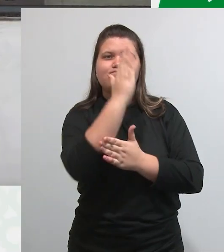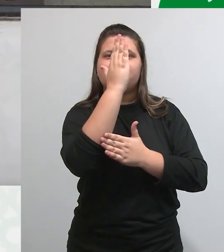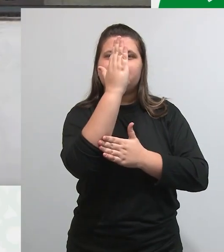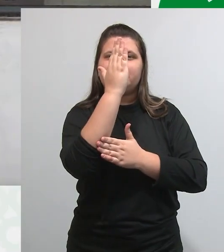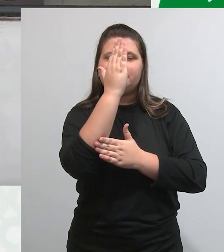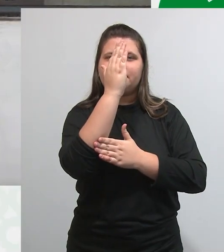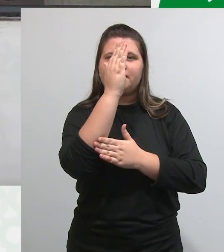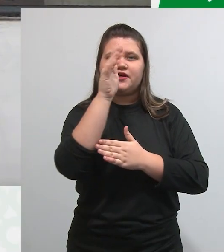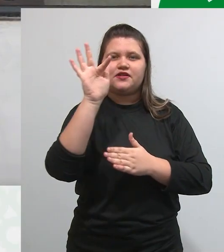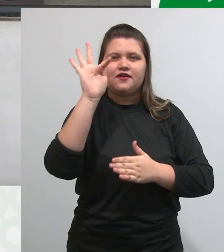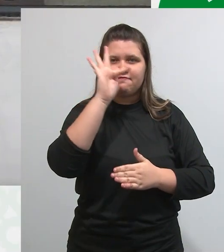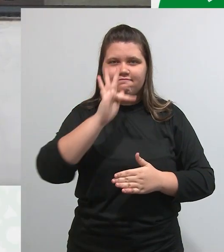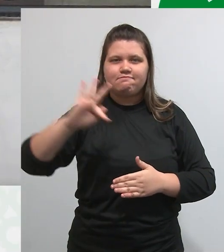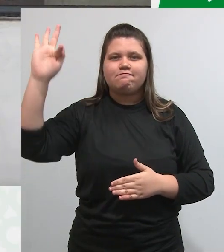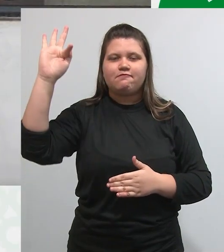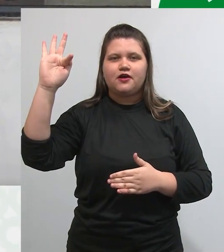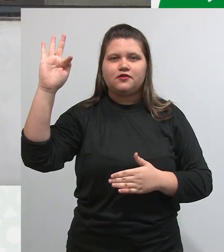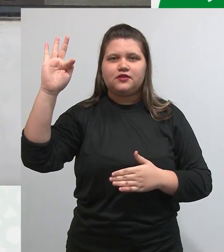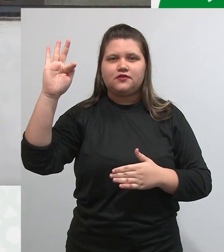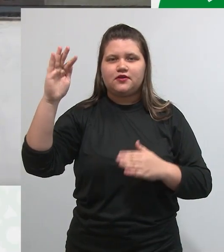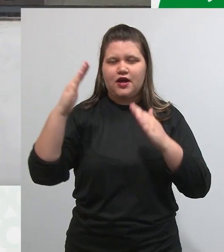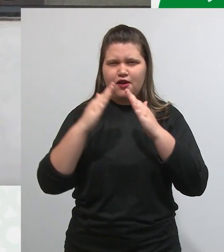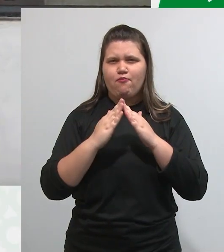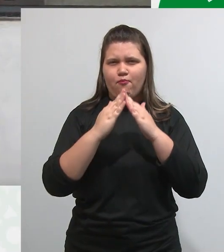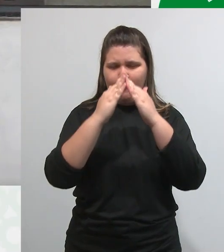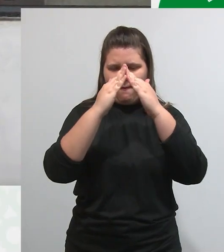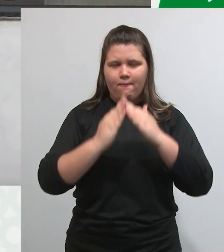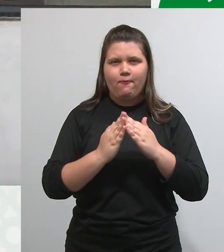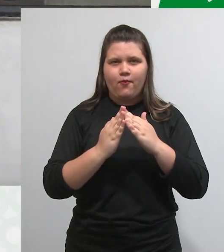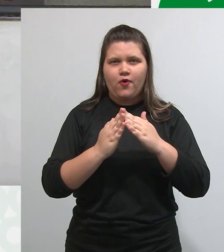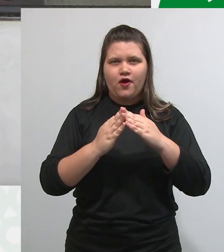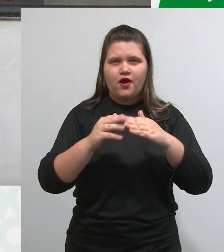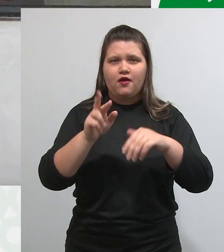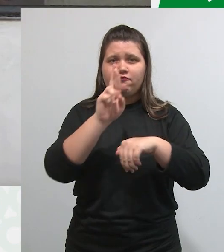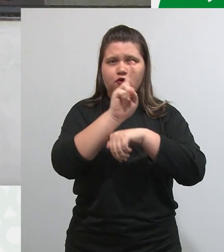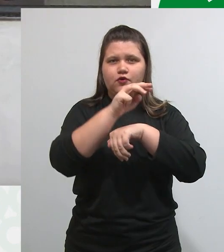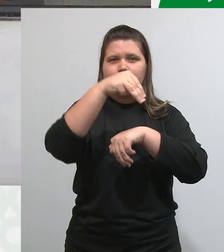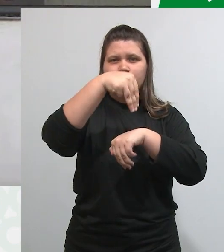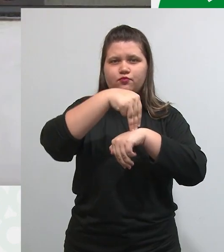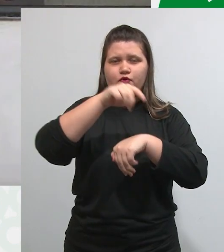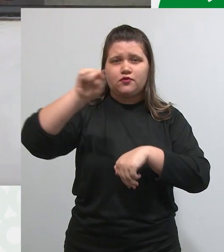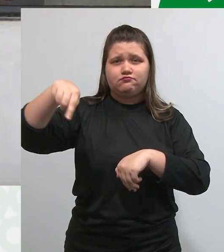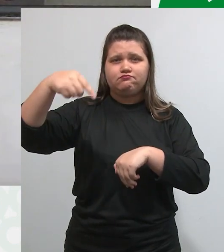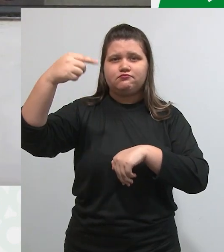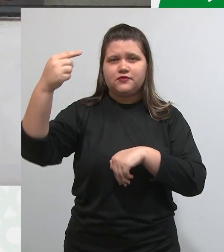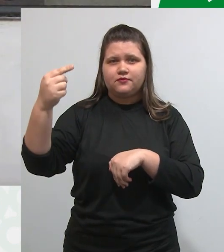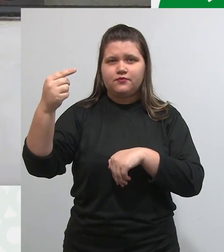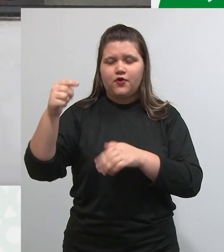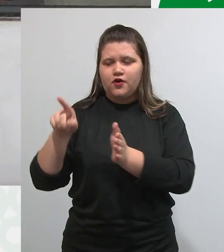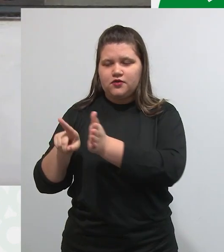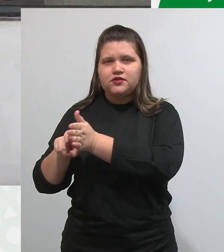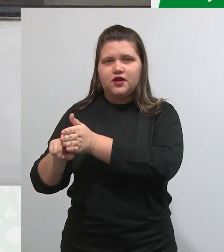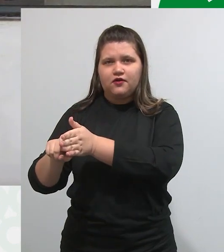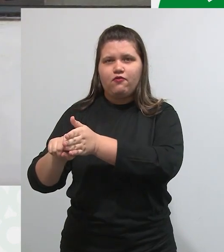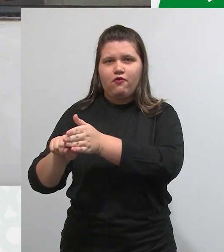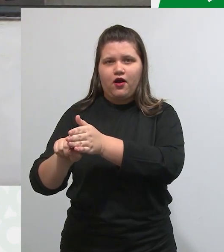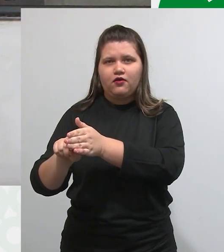fazer a faculdade em Cacoal. Eu morava em Rolim e fazia faculdade em Cacoal. E nessa época eu ministrava aula para uma